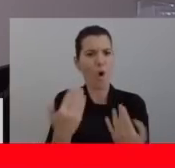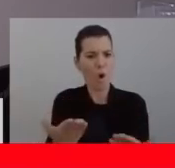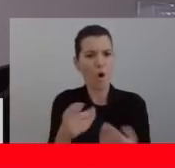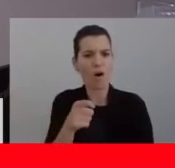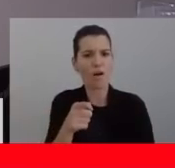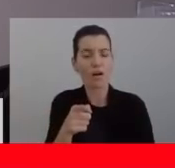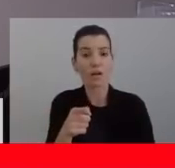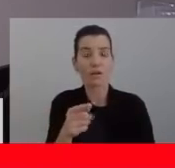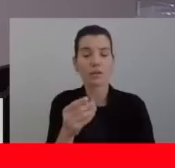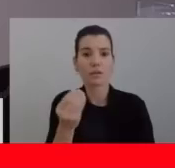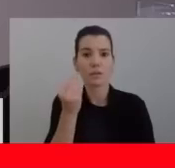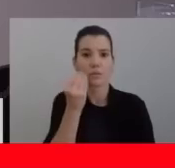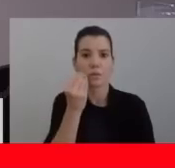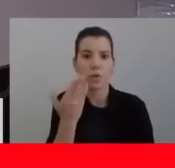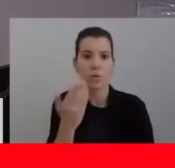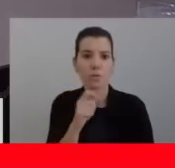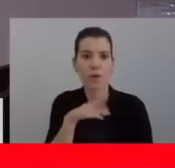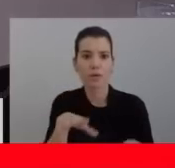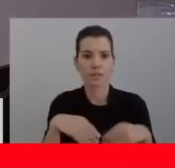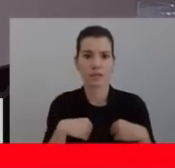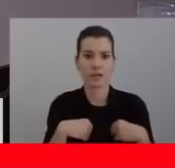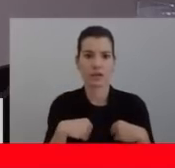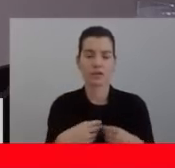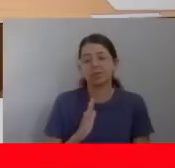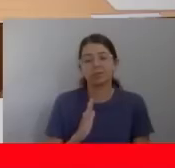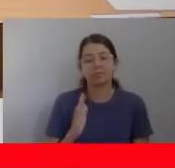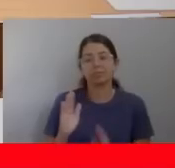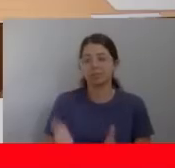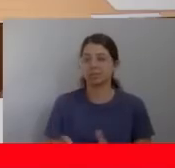admissível muito obrigada